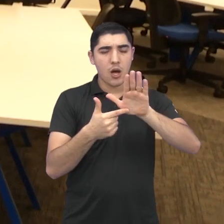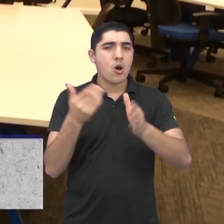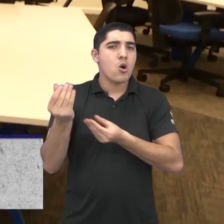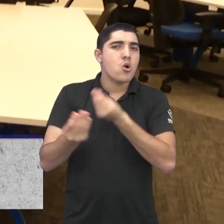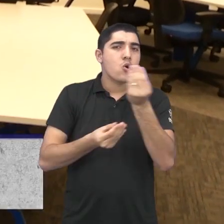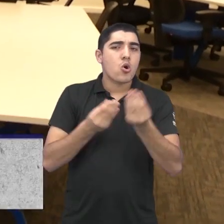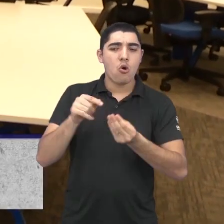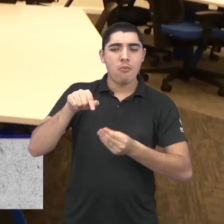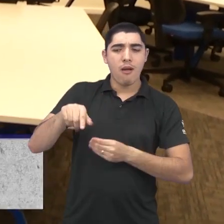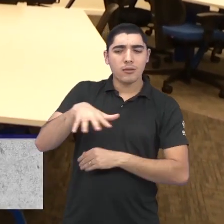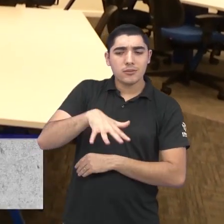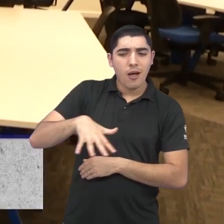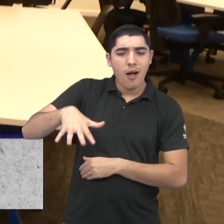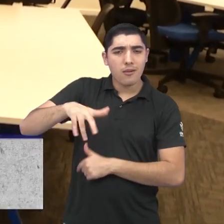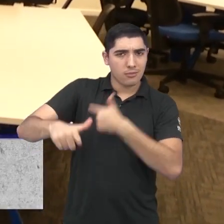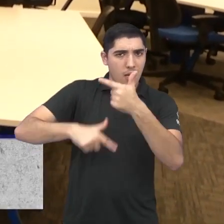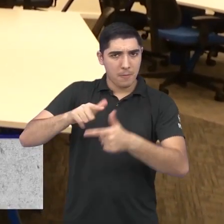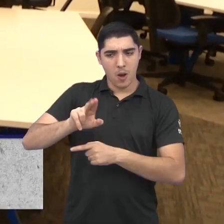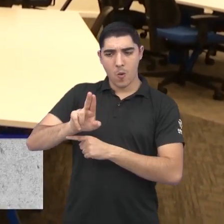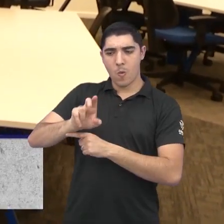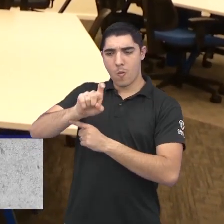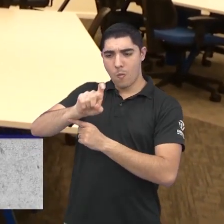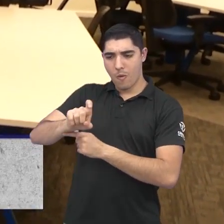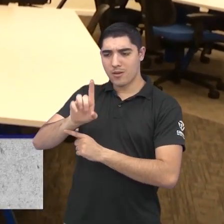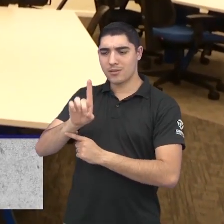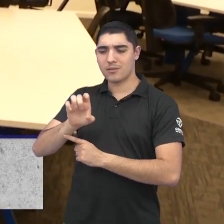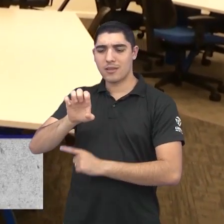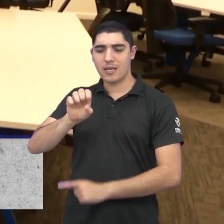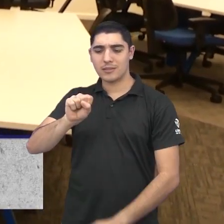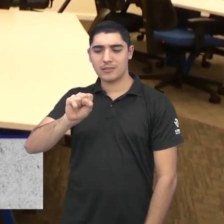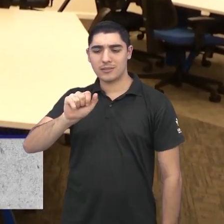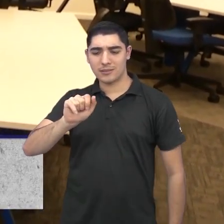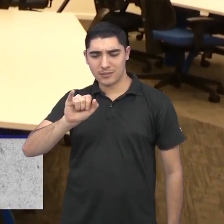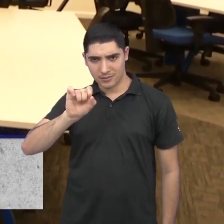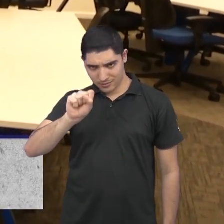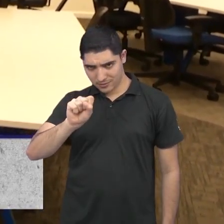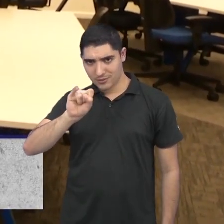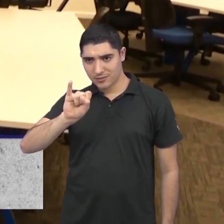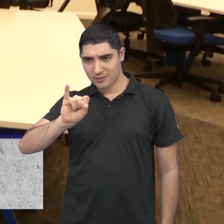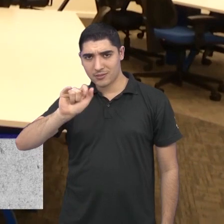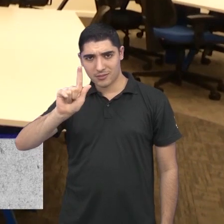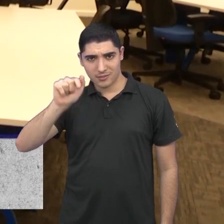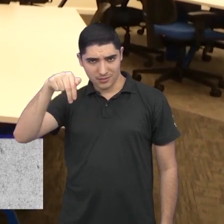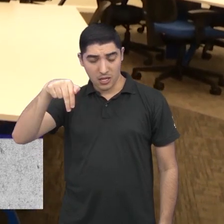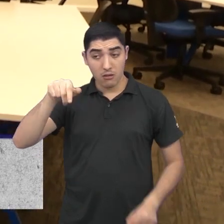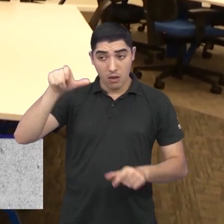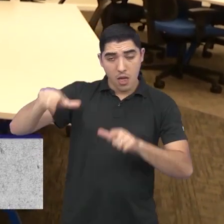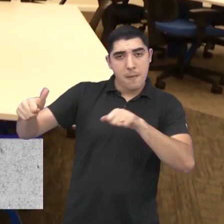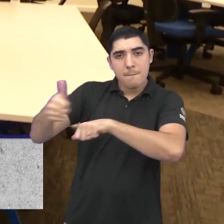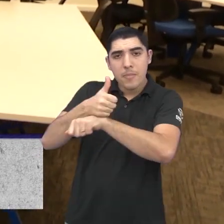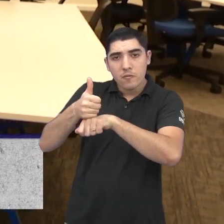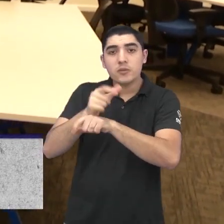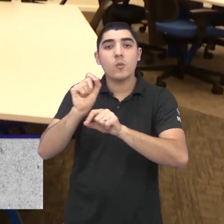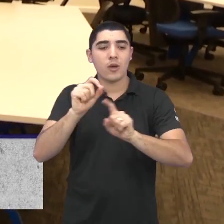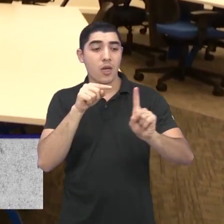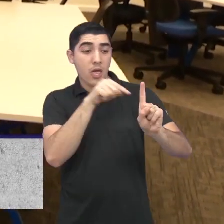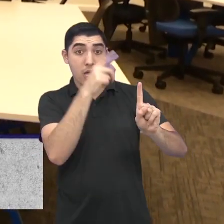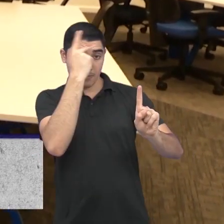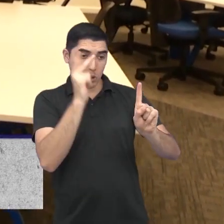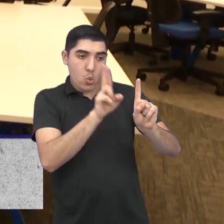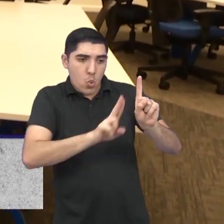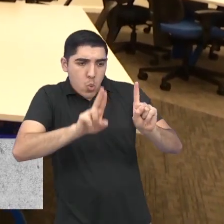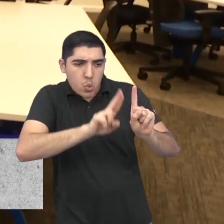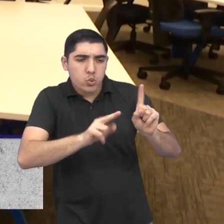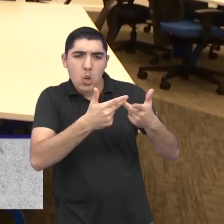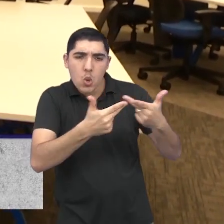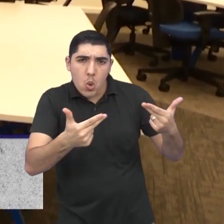pouco mais desse universo do UX Designer, né? Esses profissionais especialistas na experiência do usuário. Vocês têm uma noção do